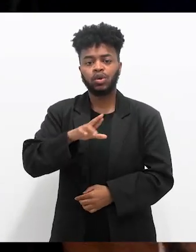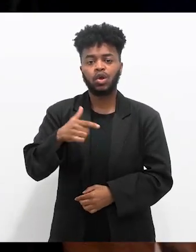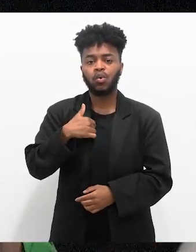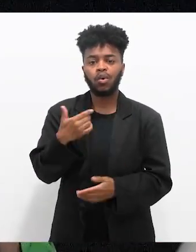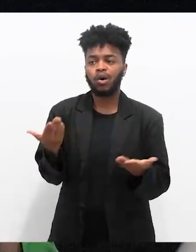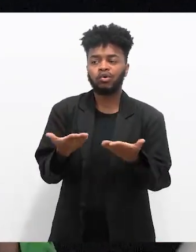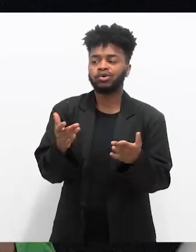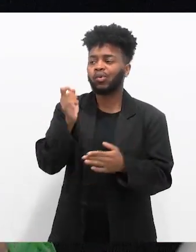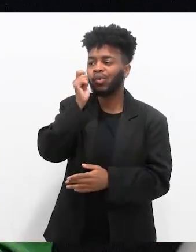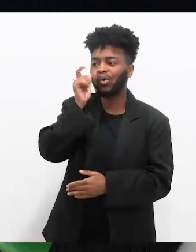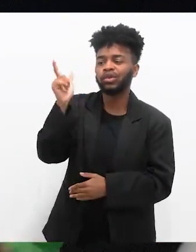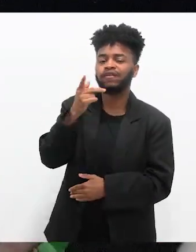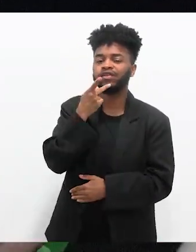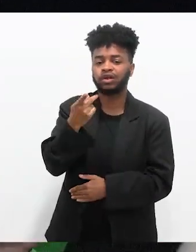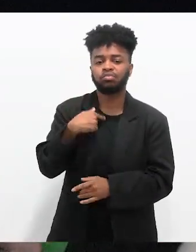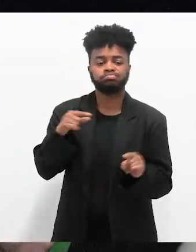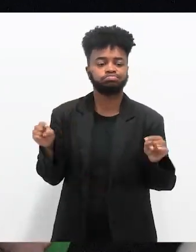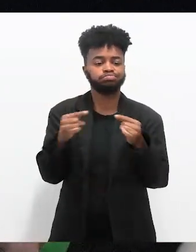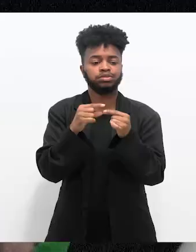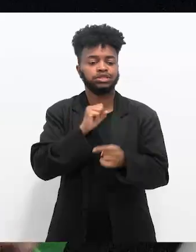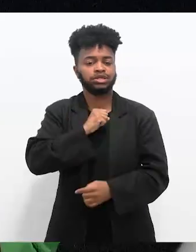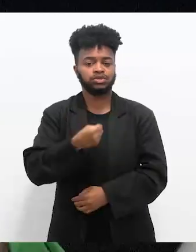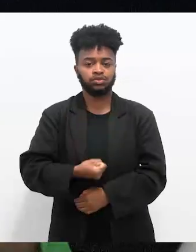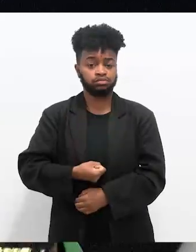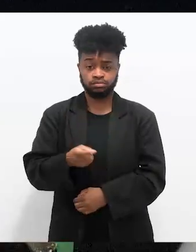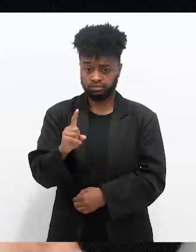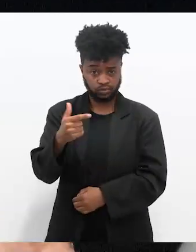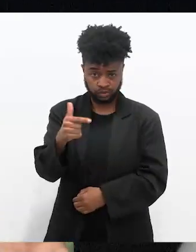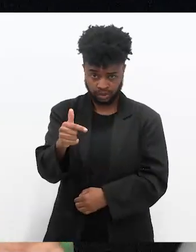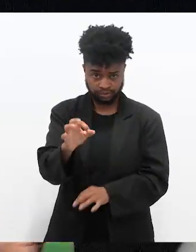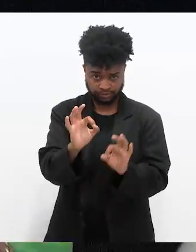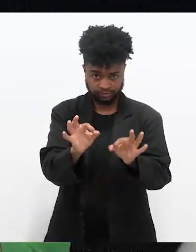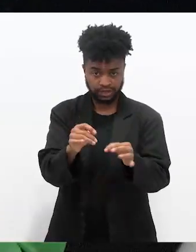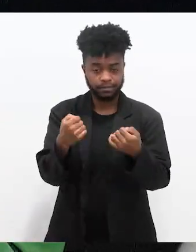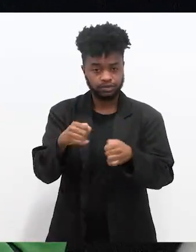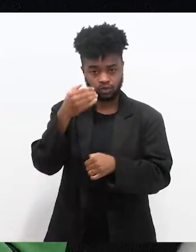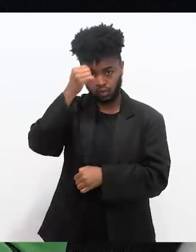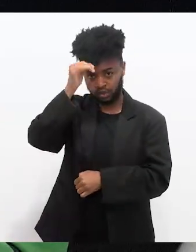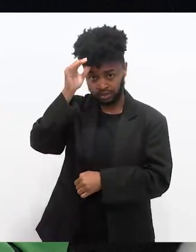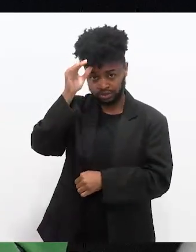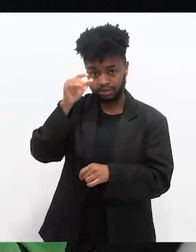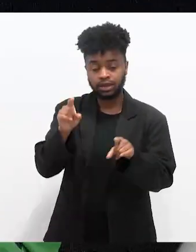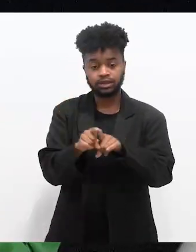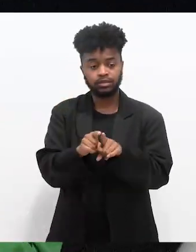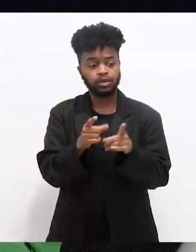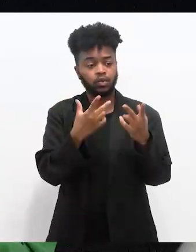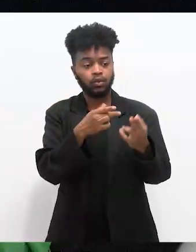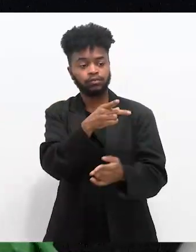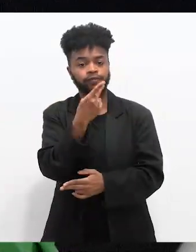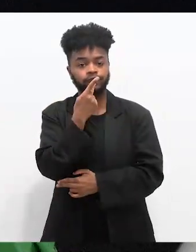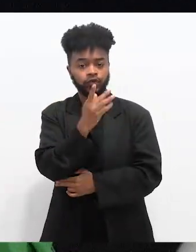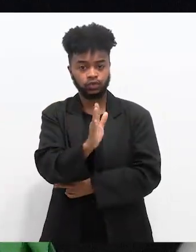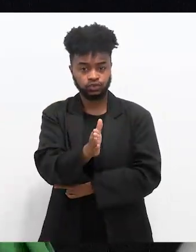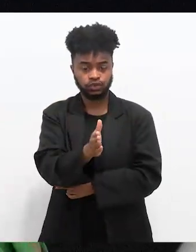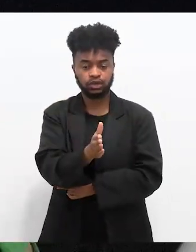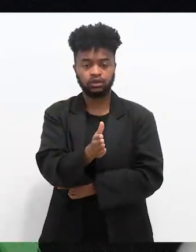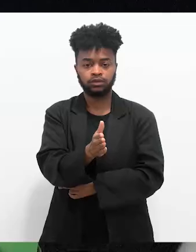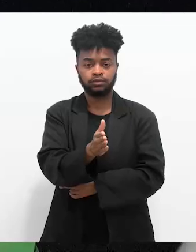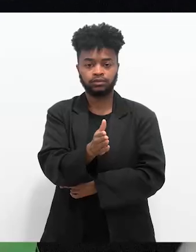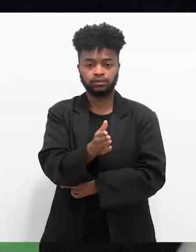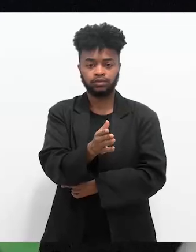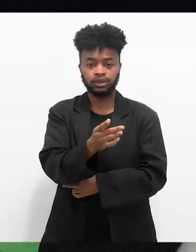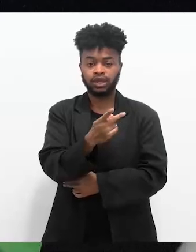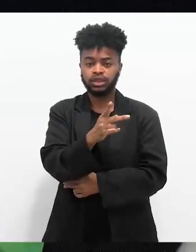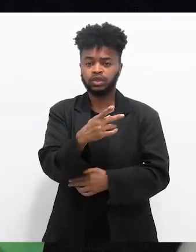eu vou ser sacerdote de Ifá, né? De jeito não nenhum. tem isso. De forma Ela tem alguma. que ter conhecimento e pelo que você está conversando com a gente, a tua forma